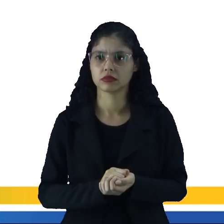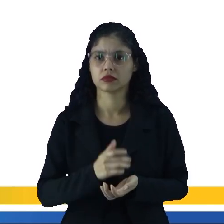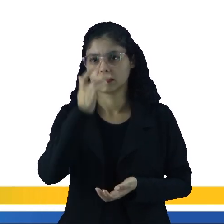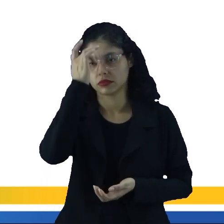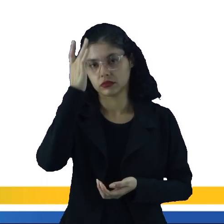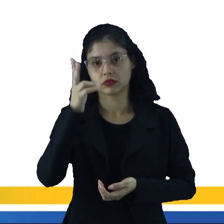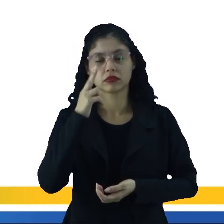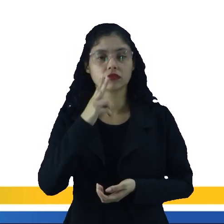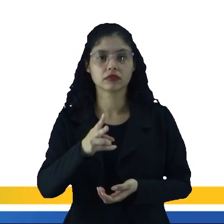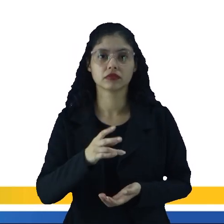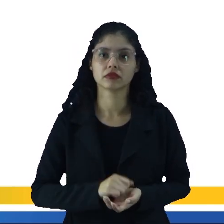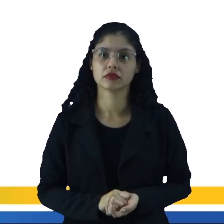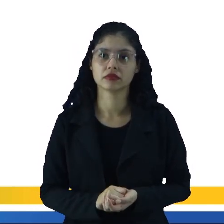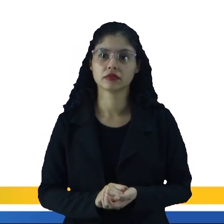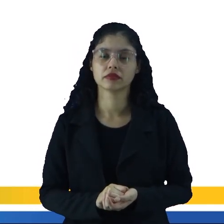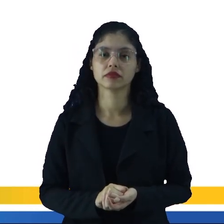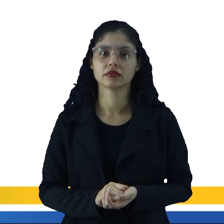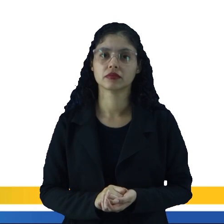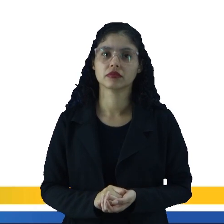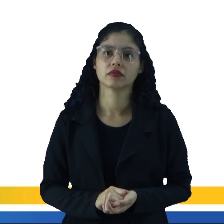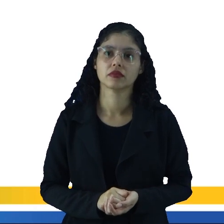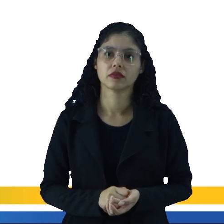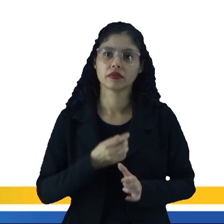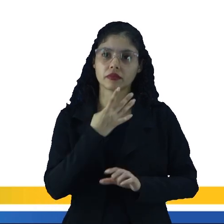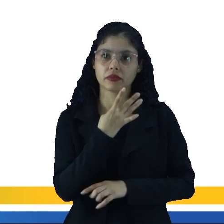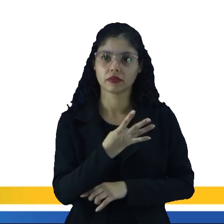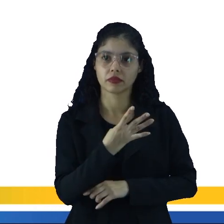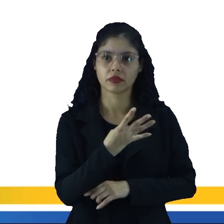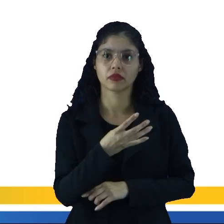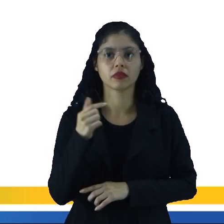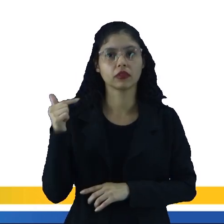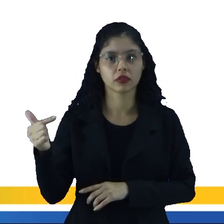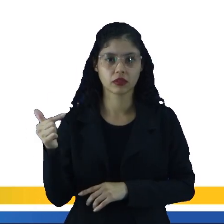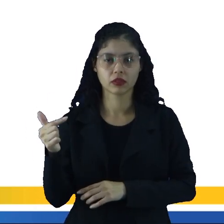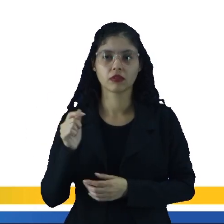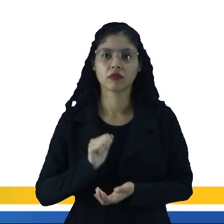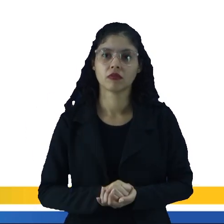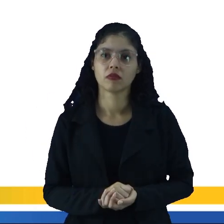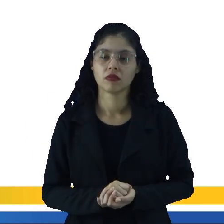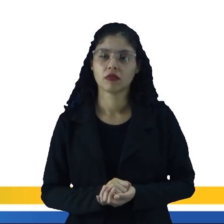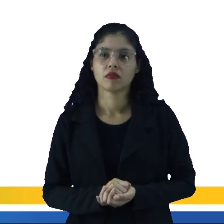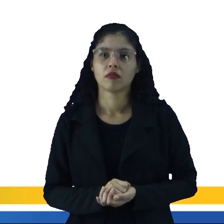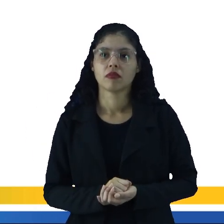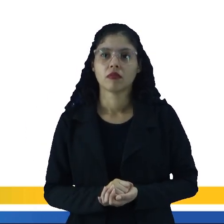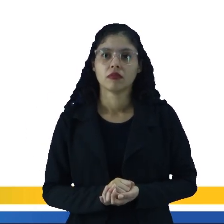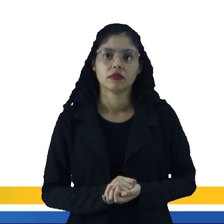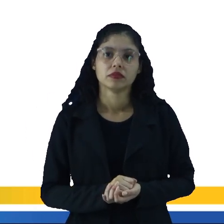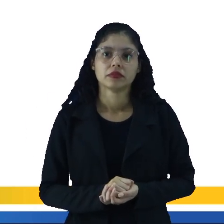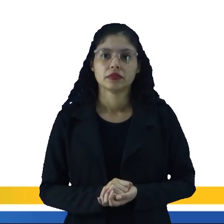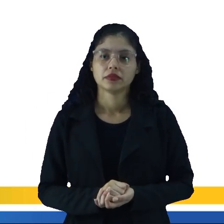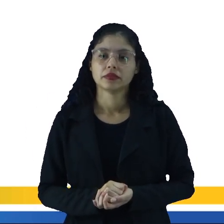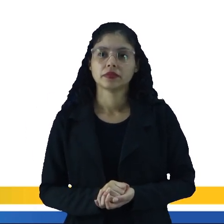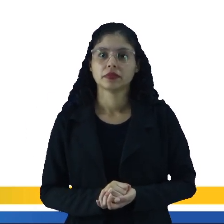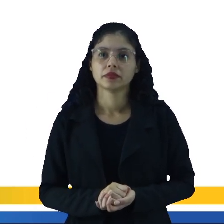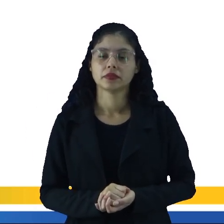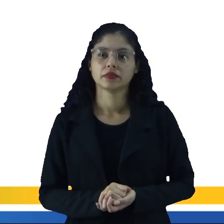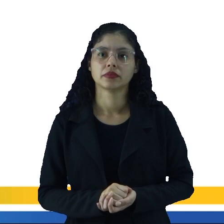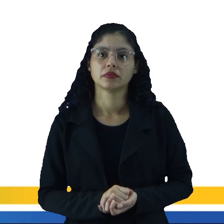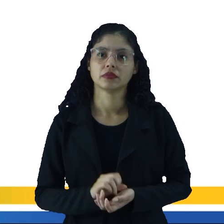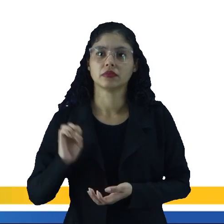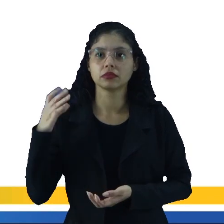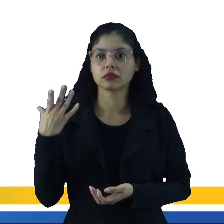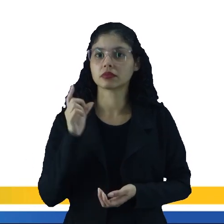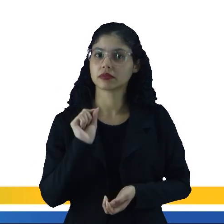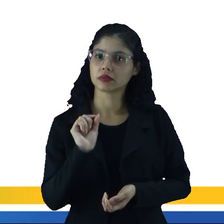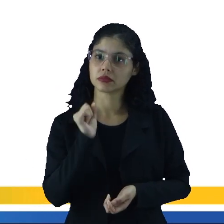muito fácil de ver, tá? 4 gols em 2 jogos, como diz o exemplo. Se acaso ele